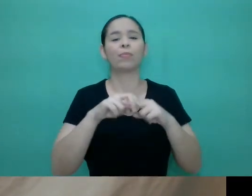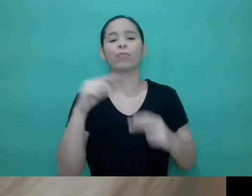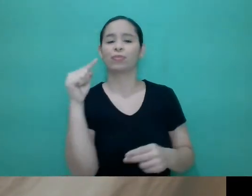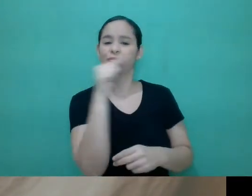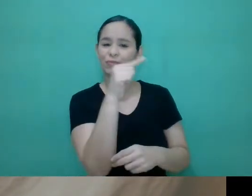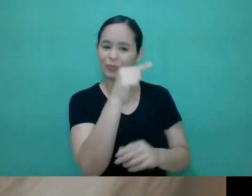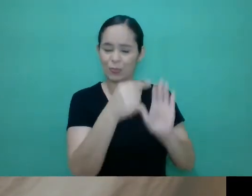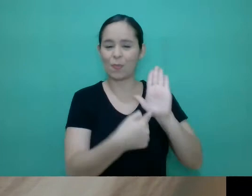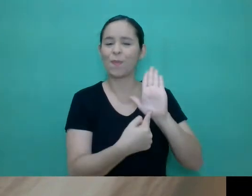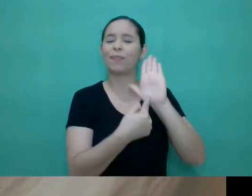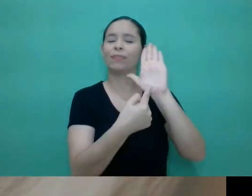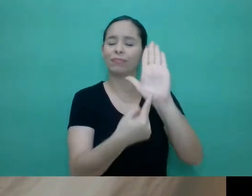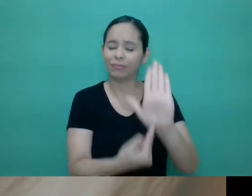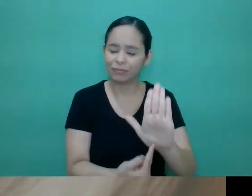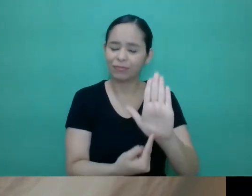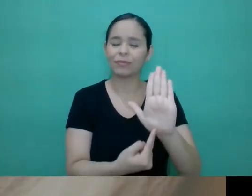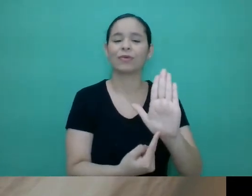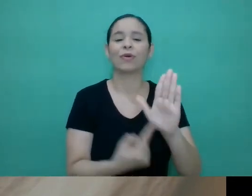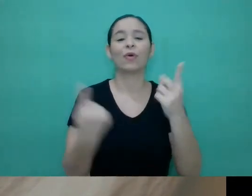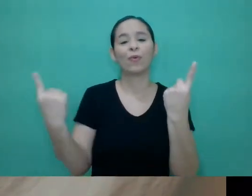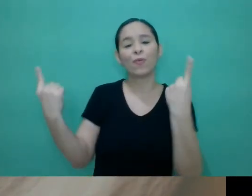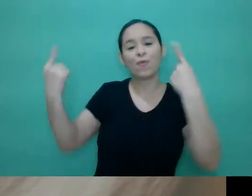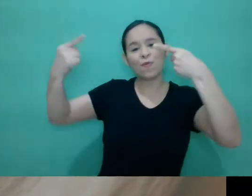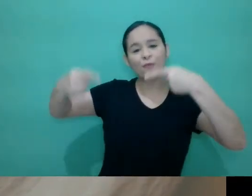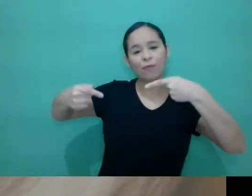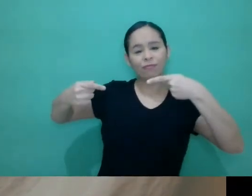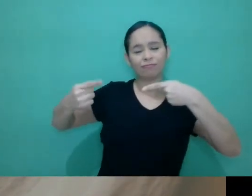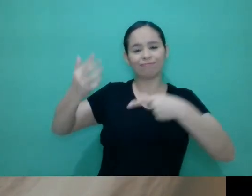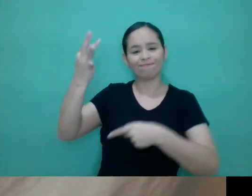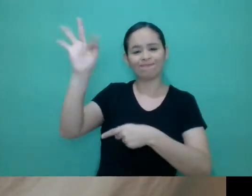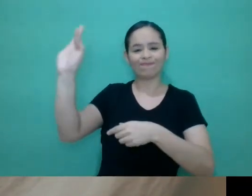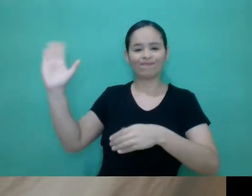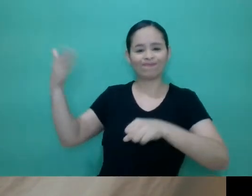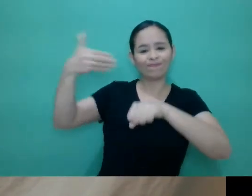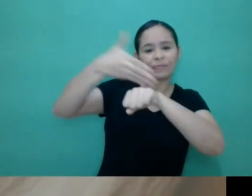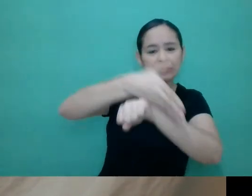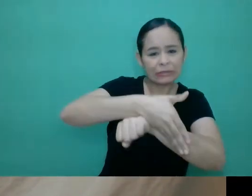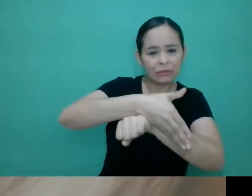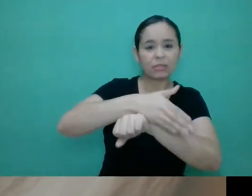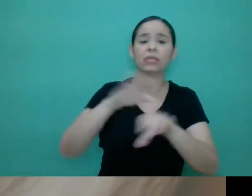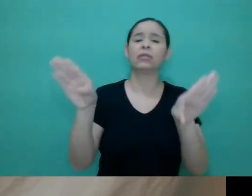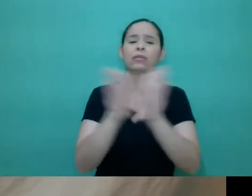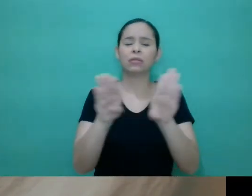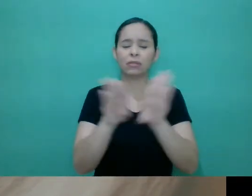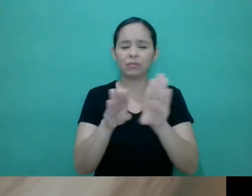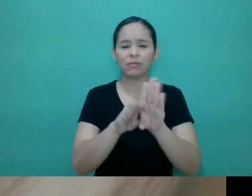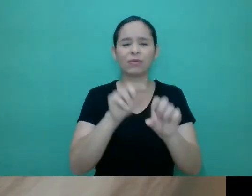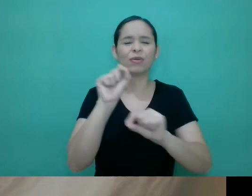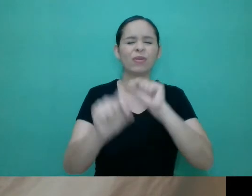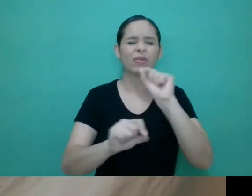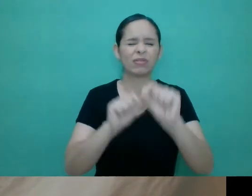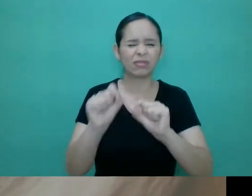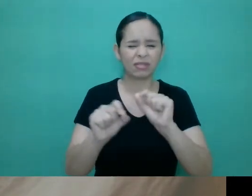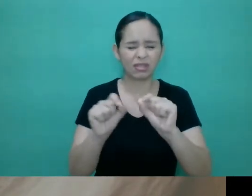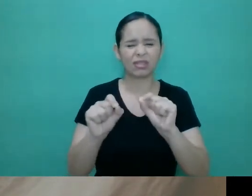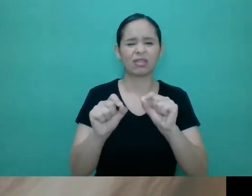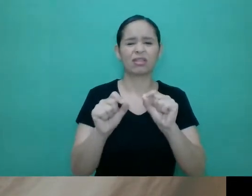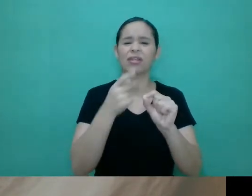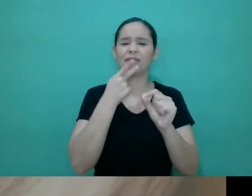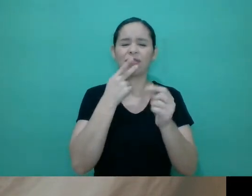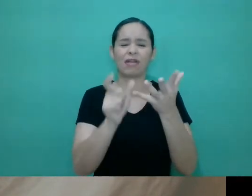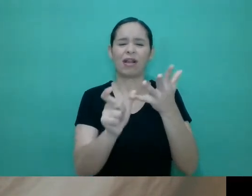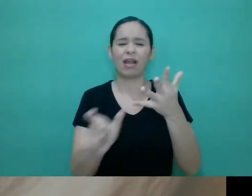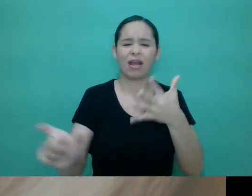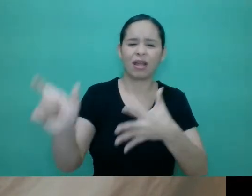de reivindicação contra a presença francesa, redigido durante uma missão etnográfica que o Léon Gontran Damas fez